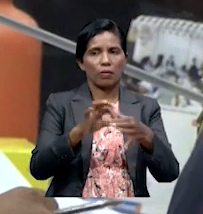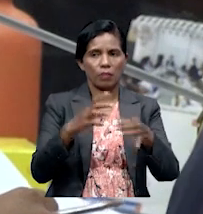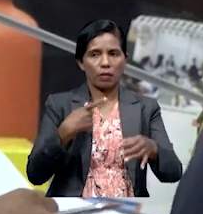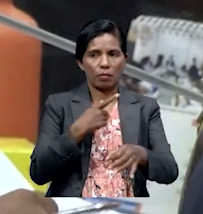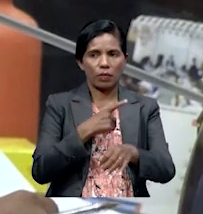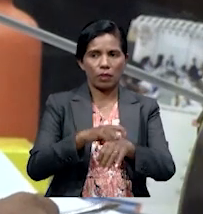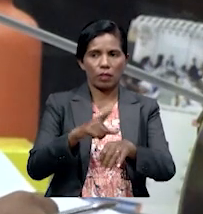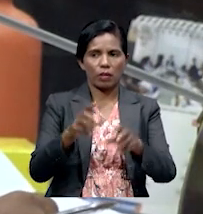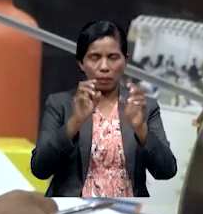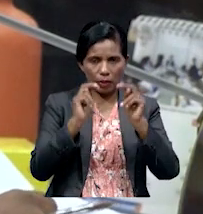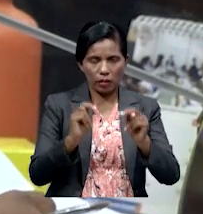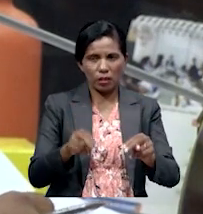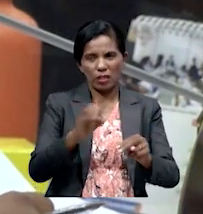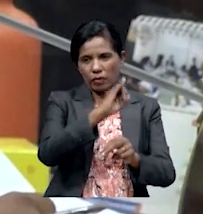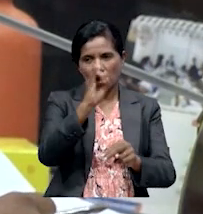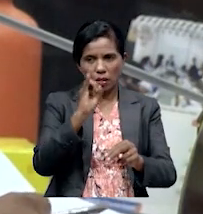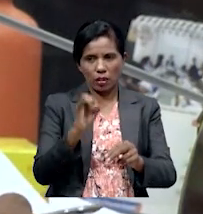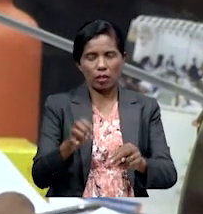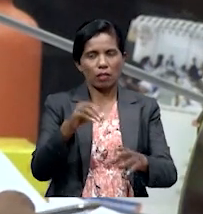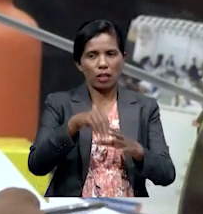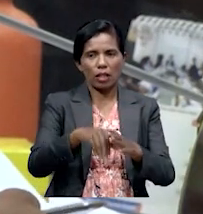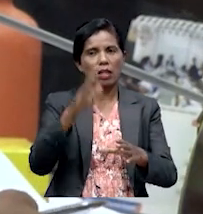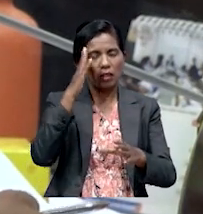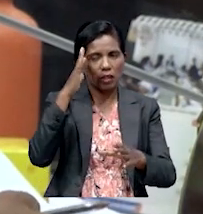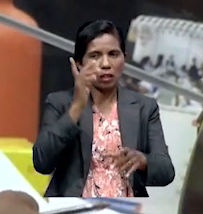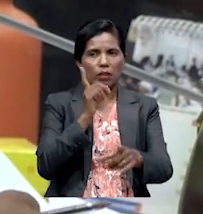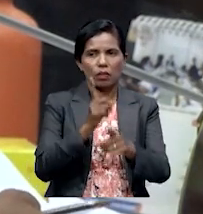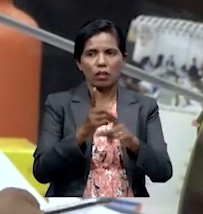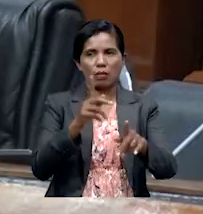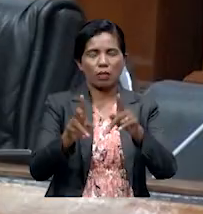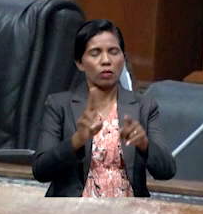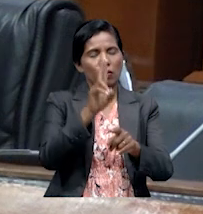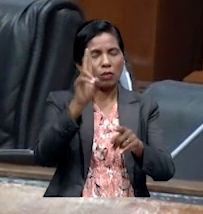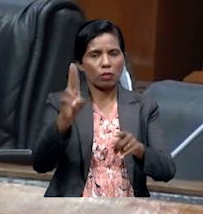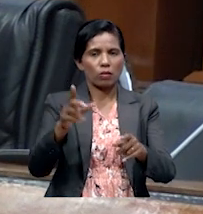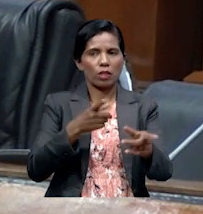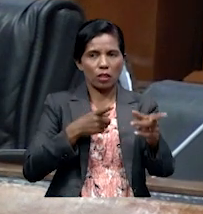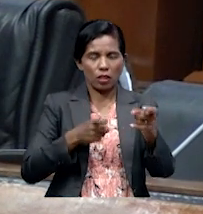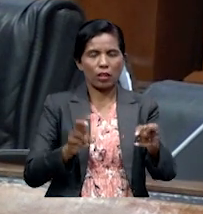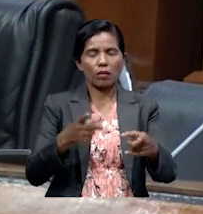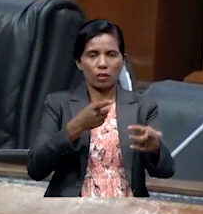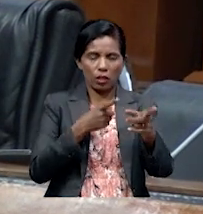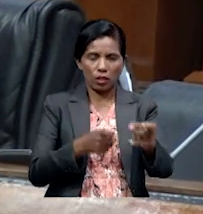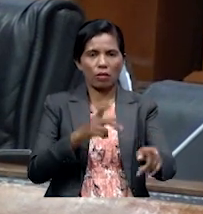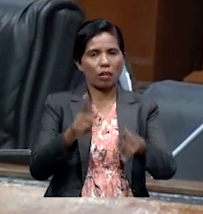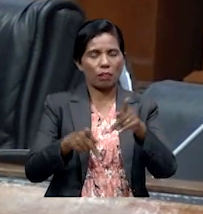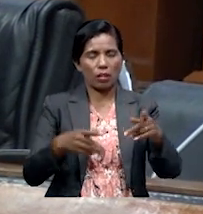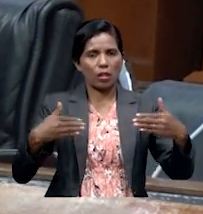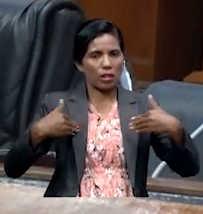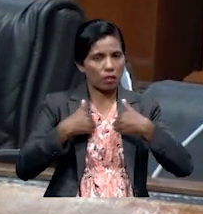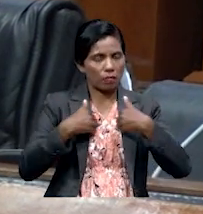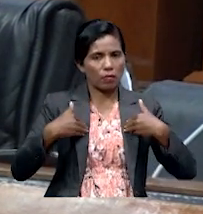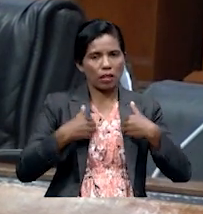precisa investigação klean hodi hatene lolos, autor nebe utiliza kilat hodi tiru komunidade ni animal, tamba acontecimento